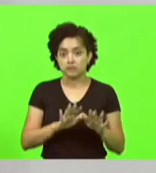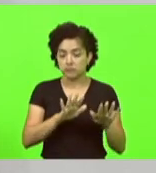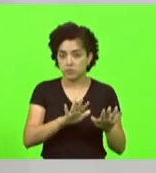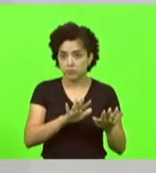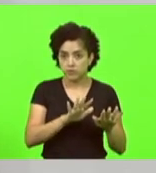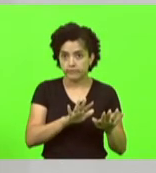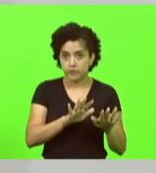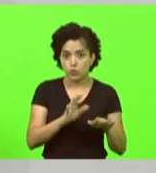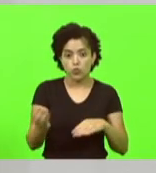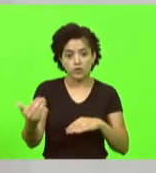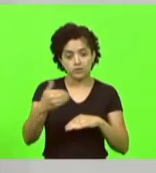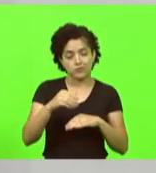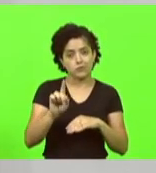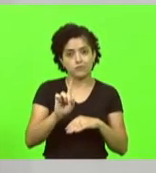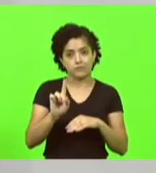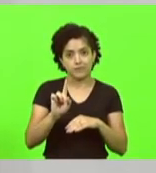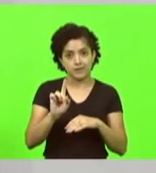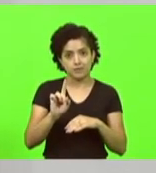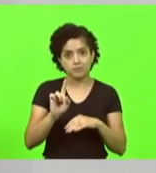no cuidado